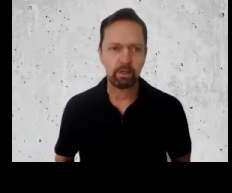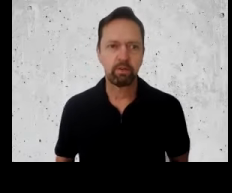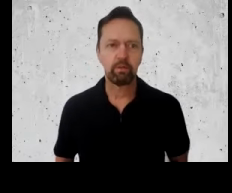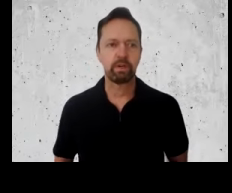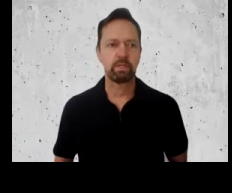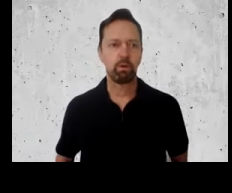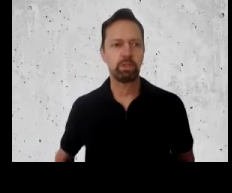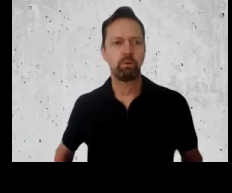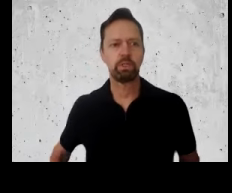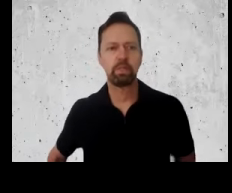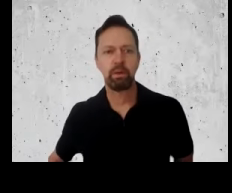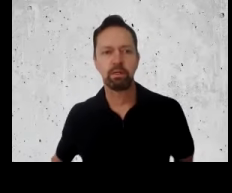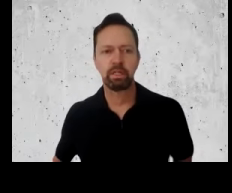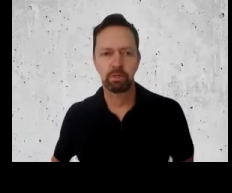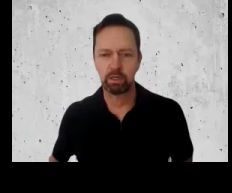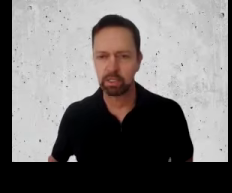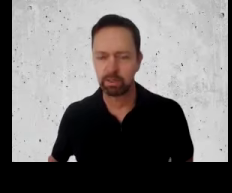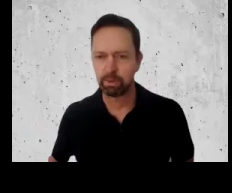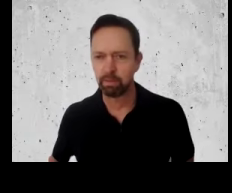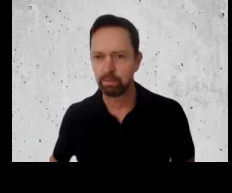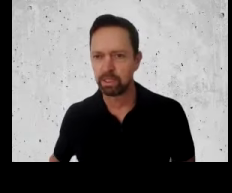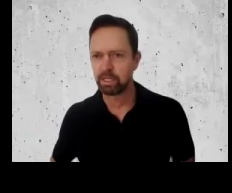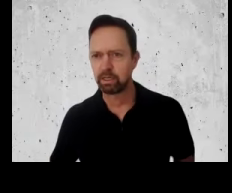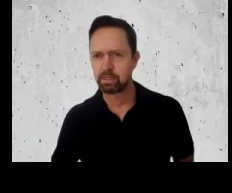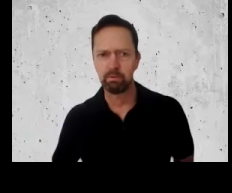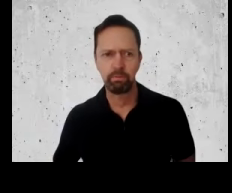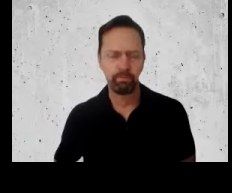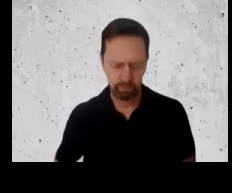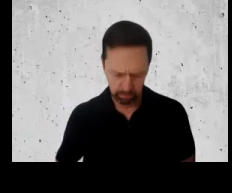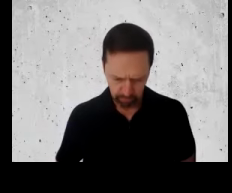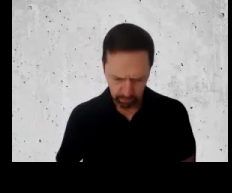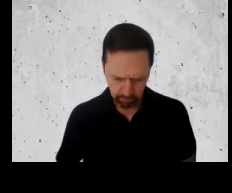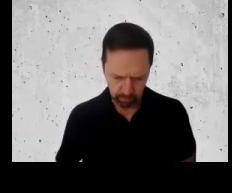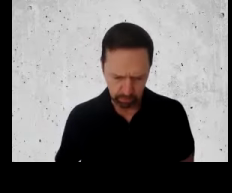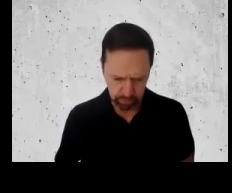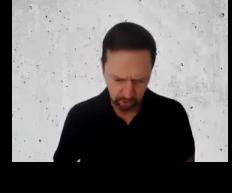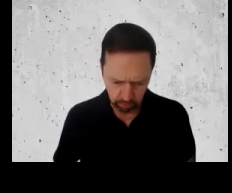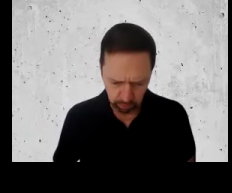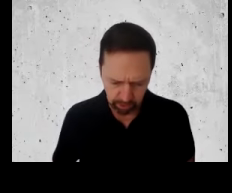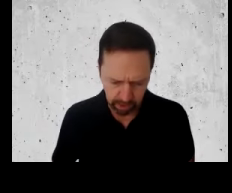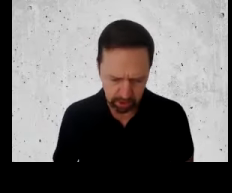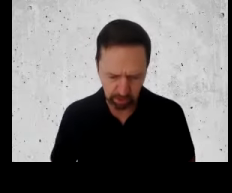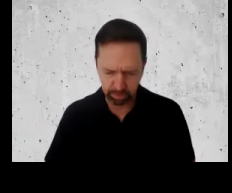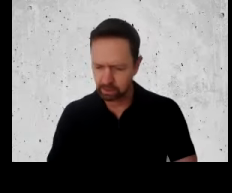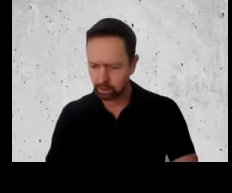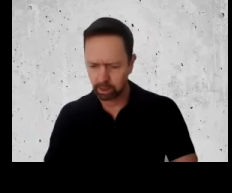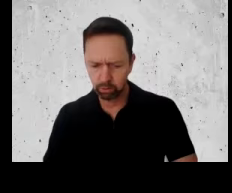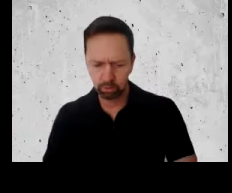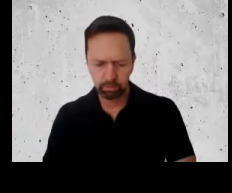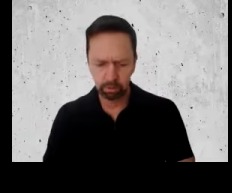Então, é isso que vamos fazer hoje. Hoje também nós temos a nossa primeira apresentação. Vamos ter um trabalho